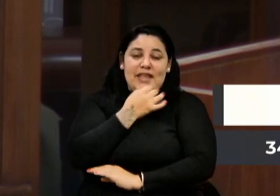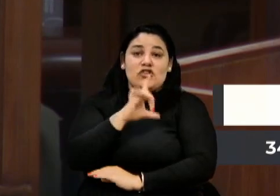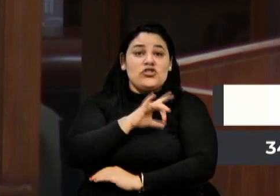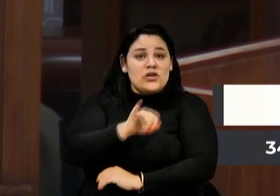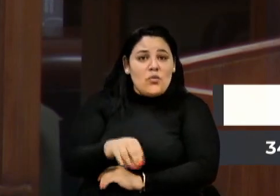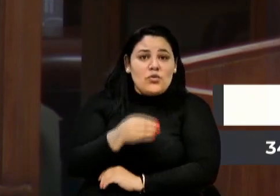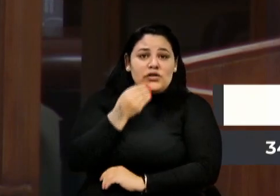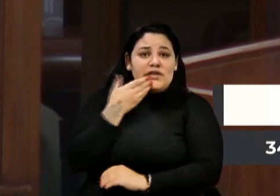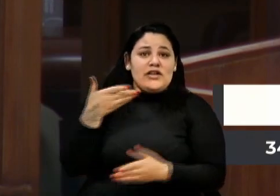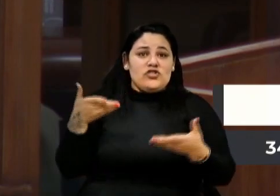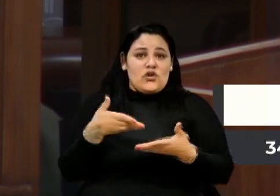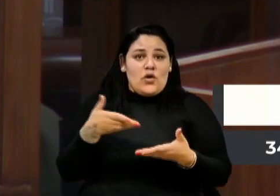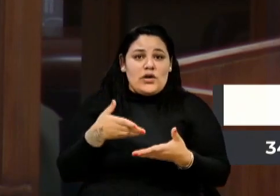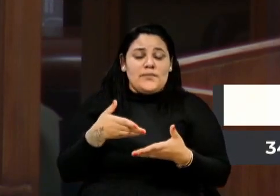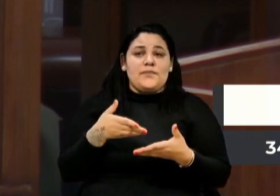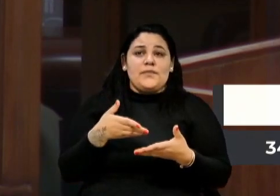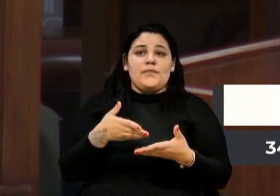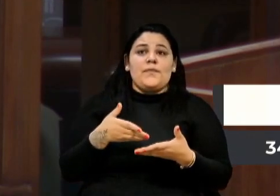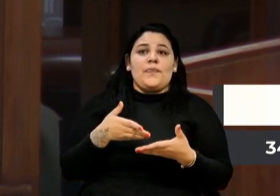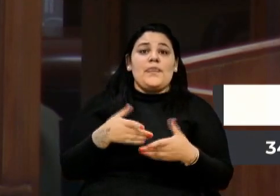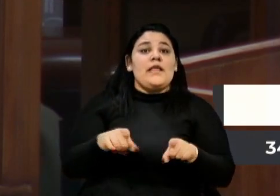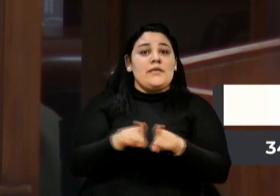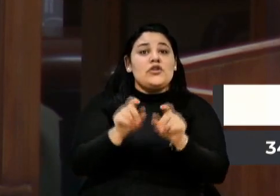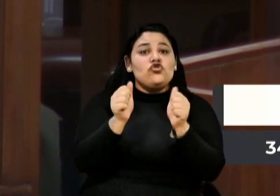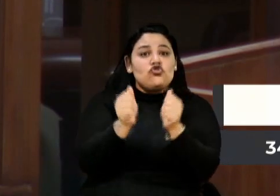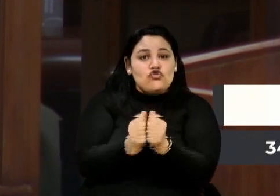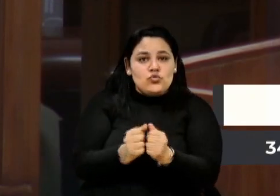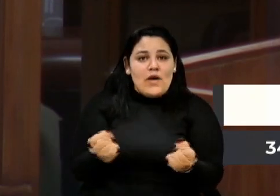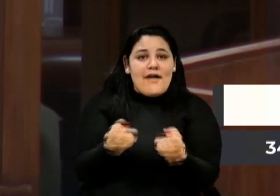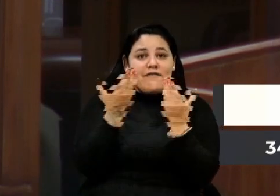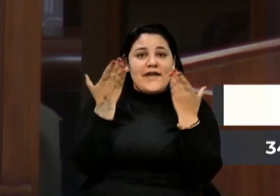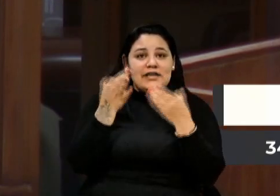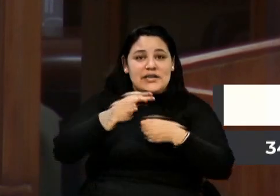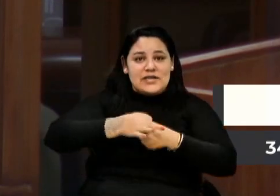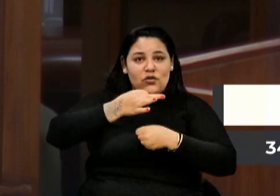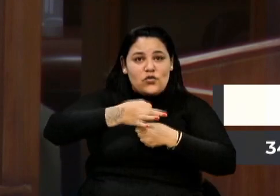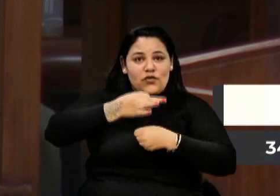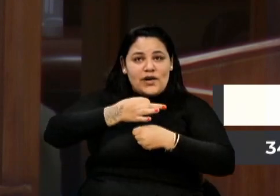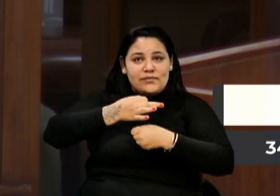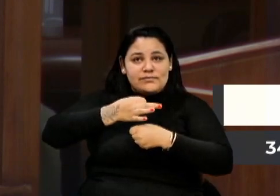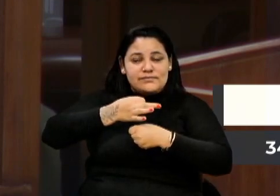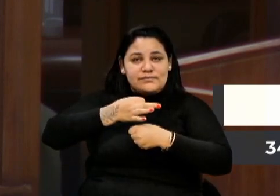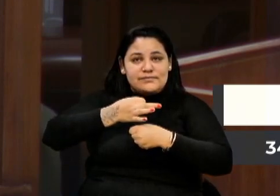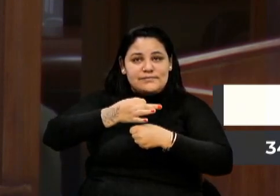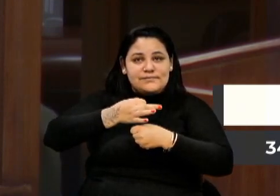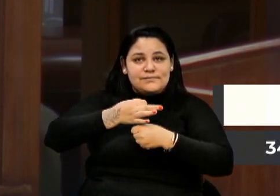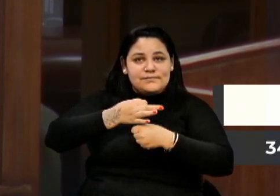a partir da Festa da Uva, de aproximar esses turistas da cidade de Caxias do